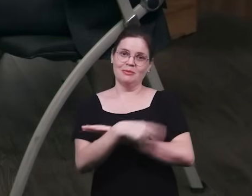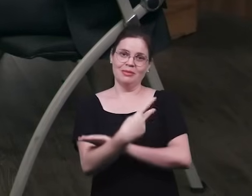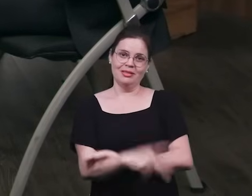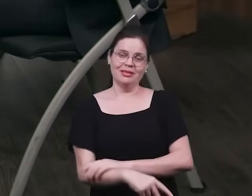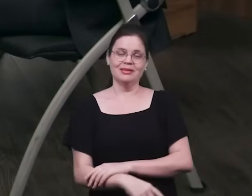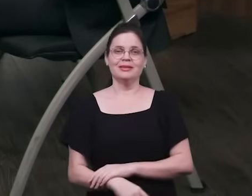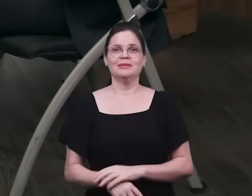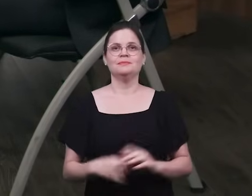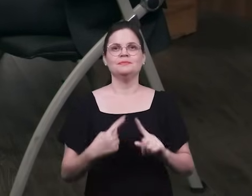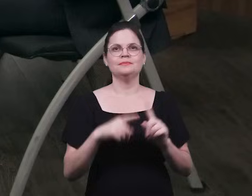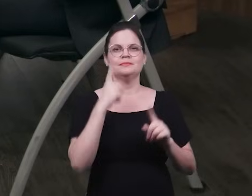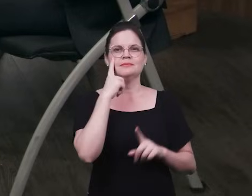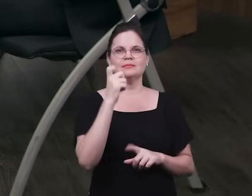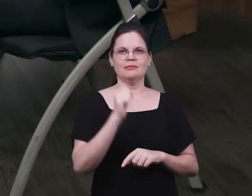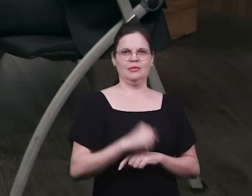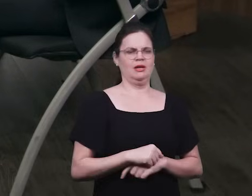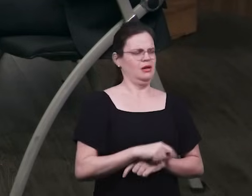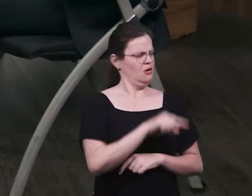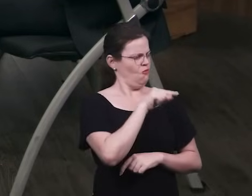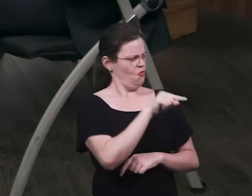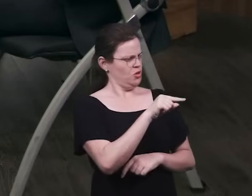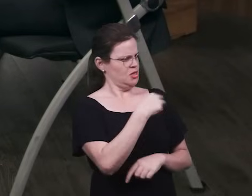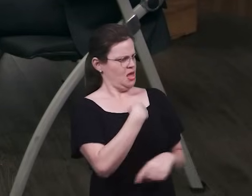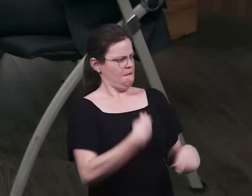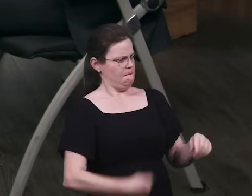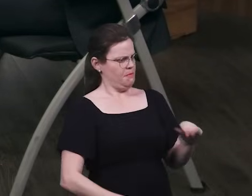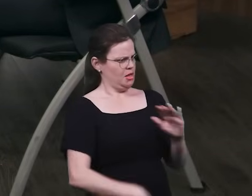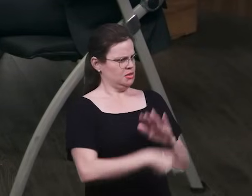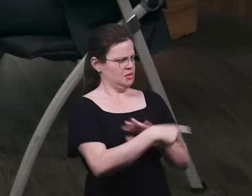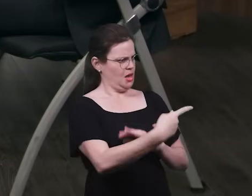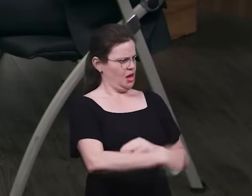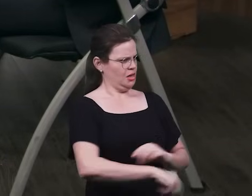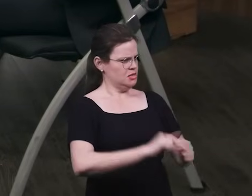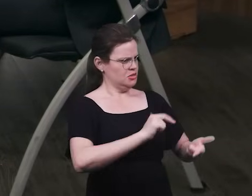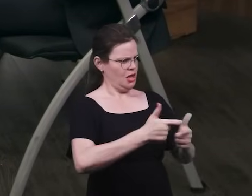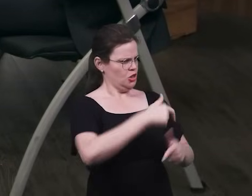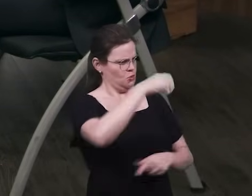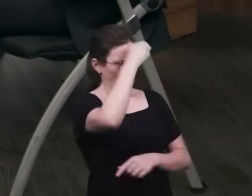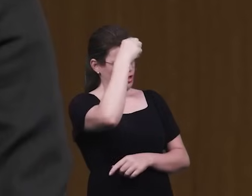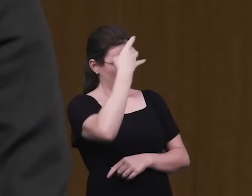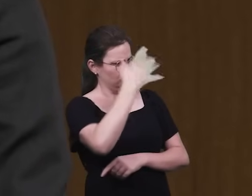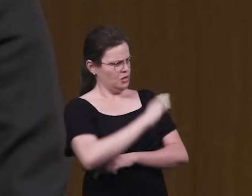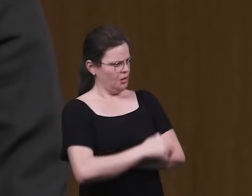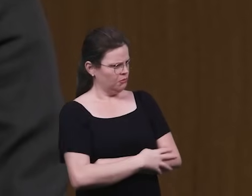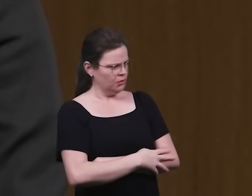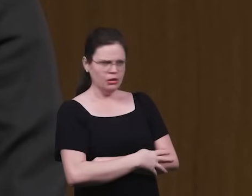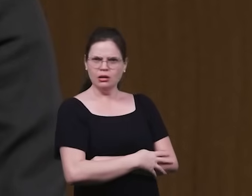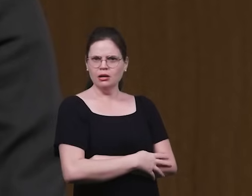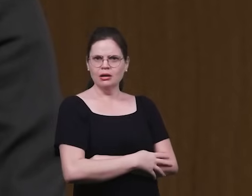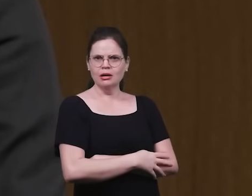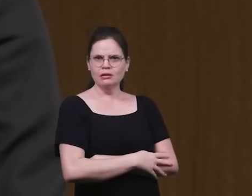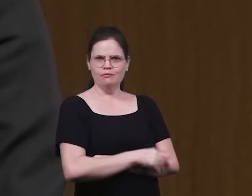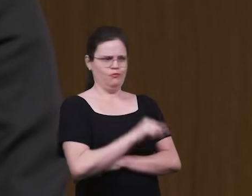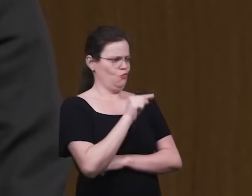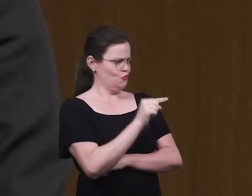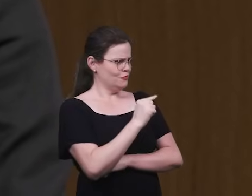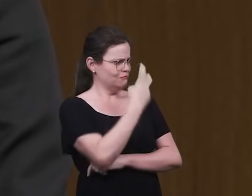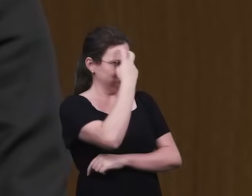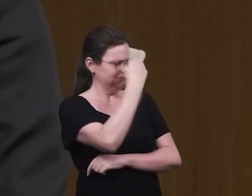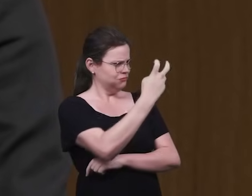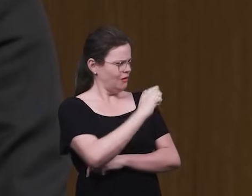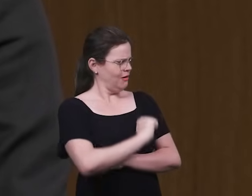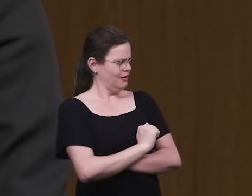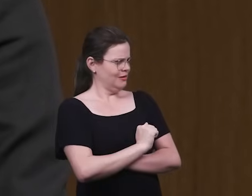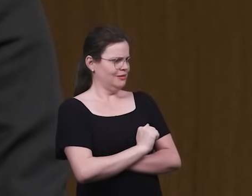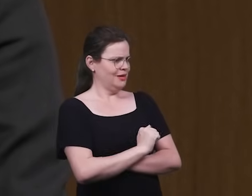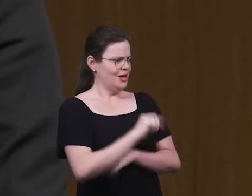assim para ele tu és mestre em Israel e não sabes disso ou seja e o conhecimento daquilo que é